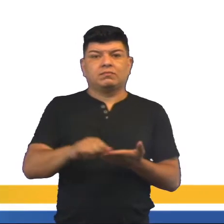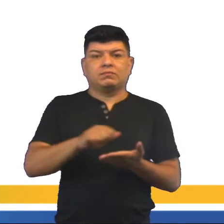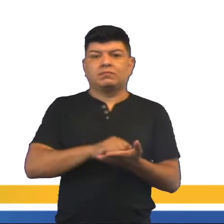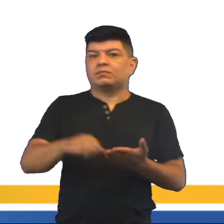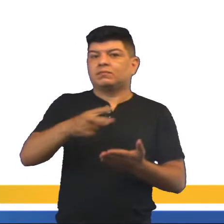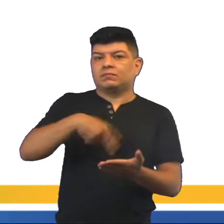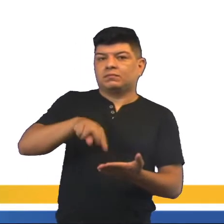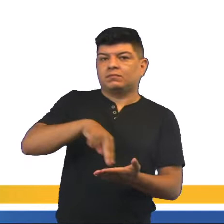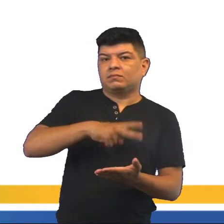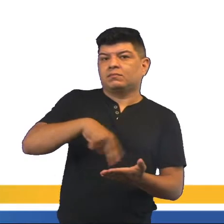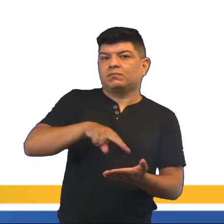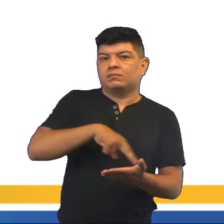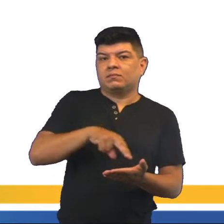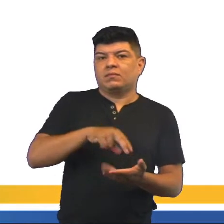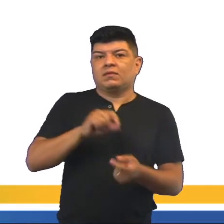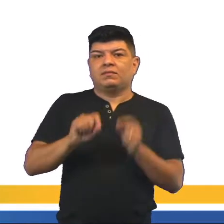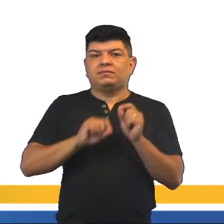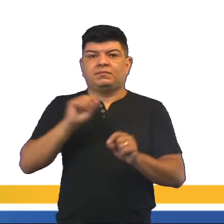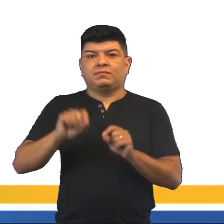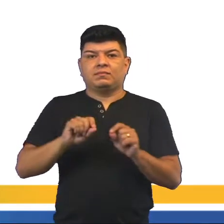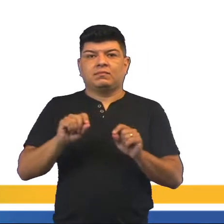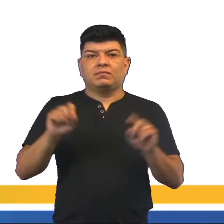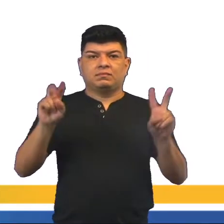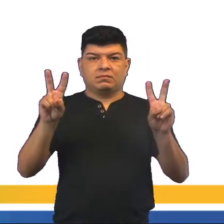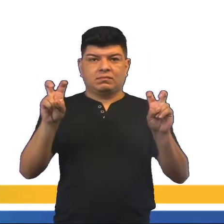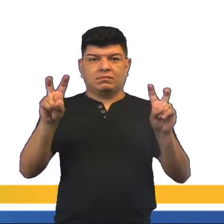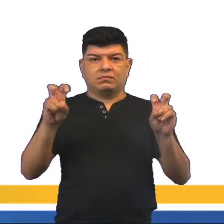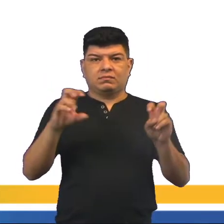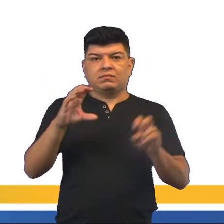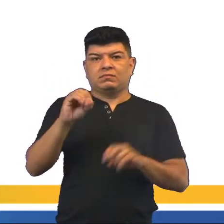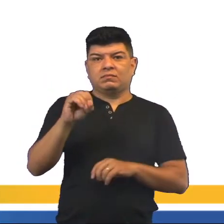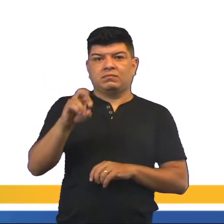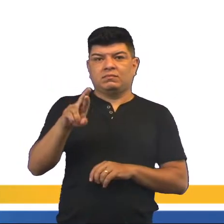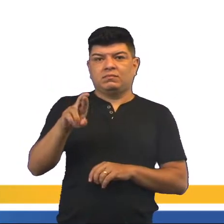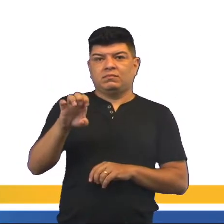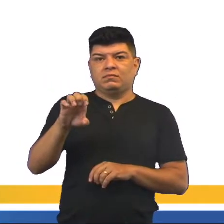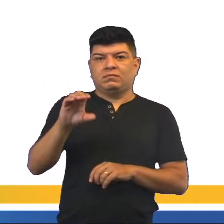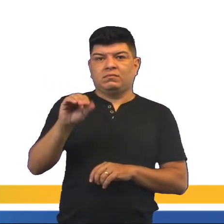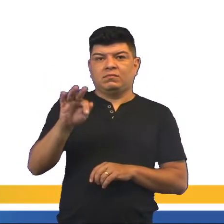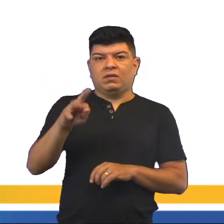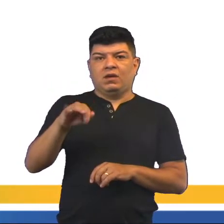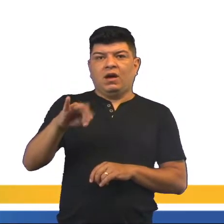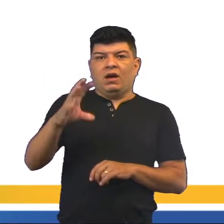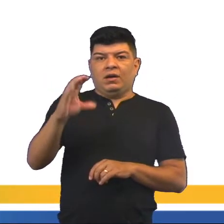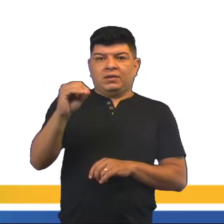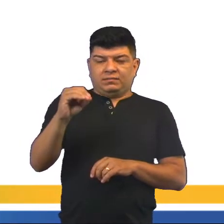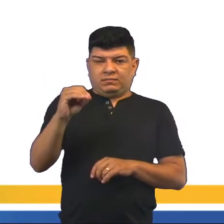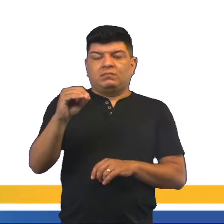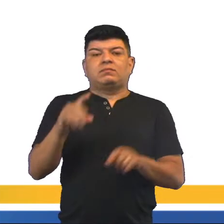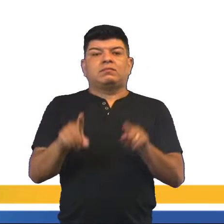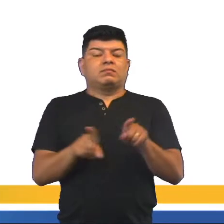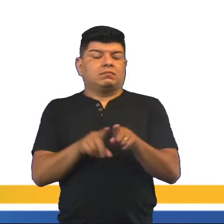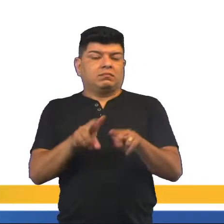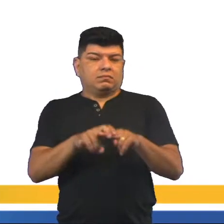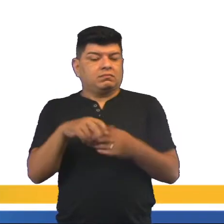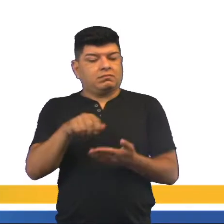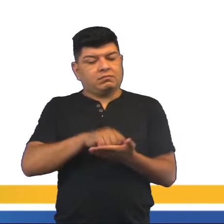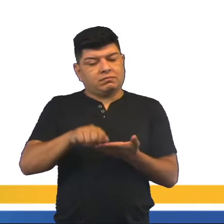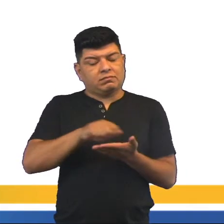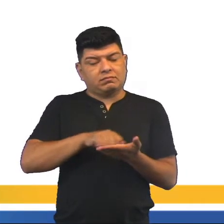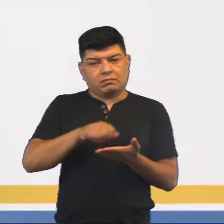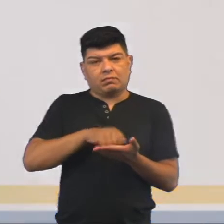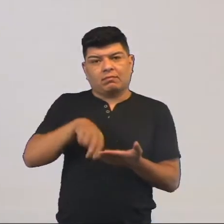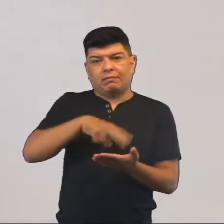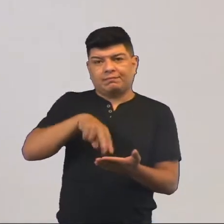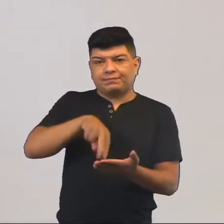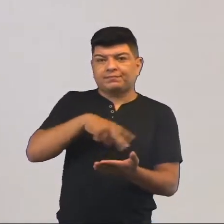da dança e estabeleceu-se o termo choreography, né, coreografia, para escrita ou notação